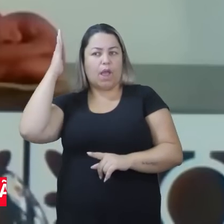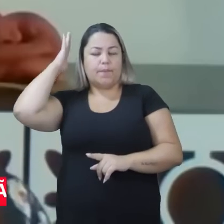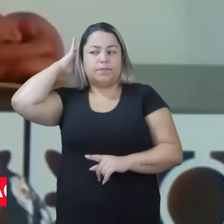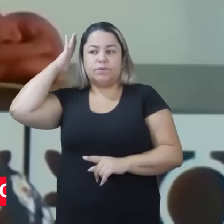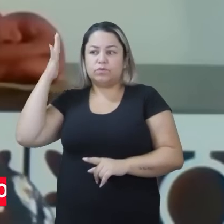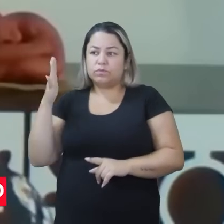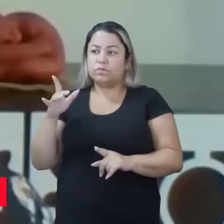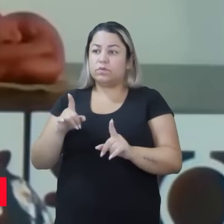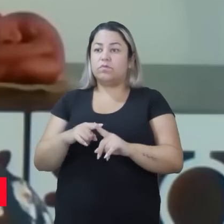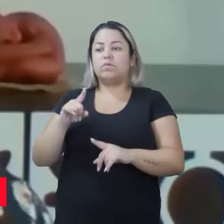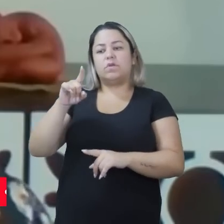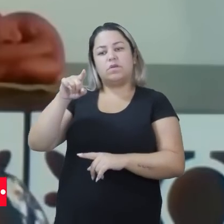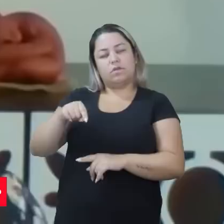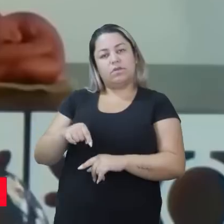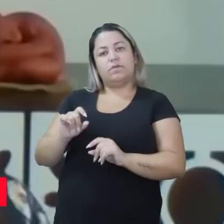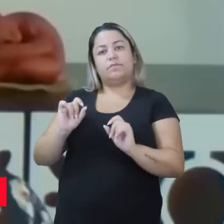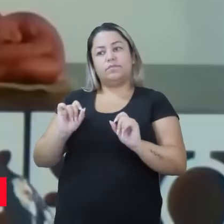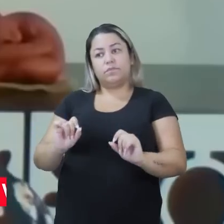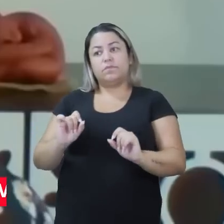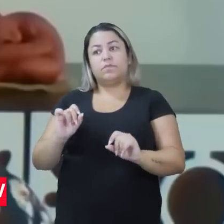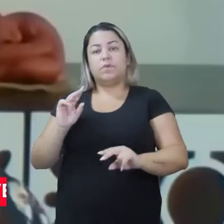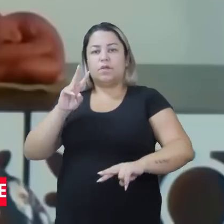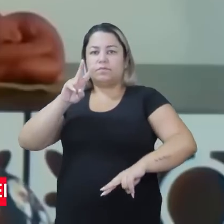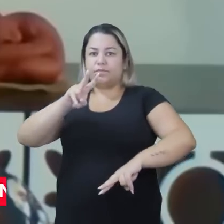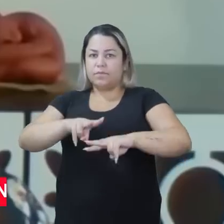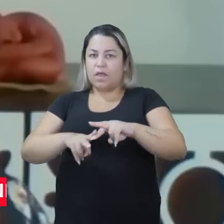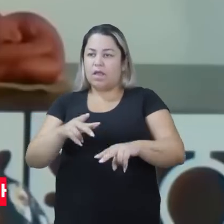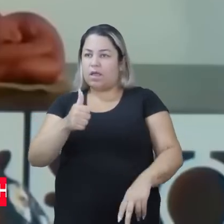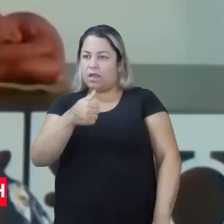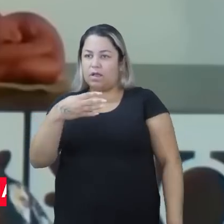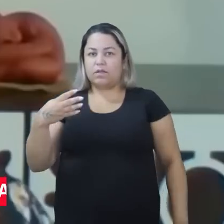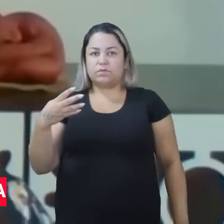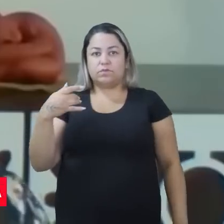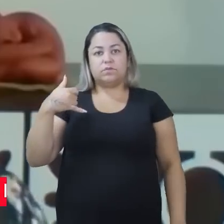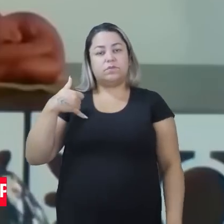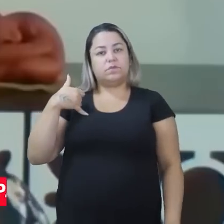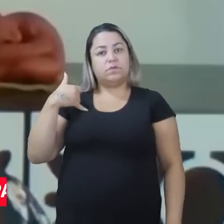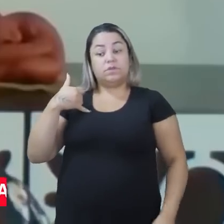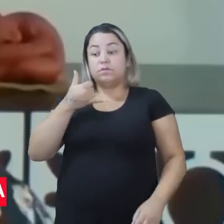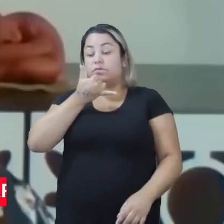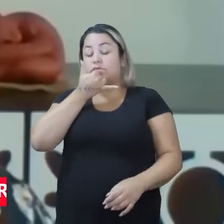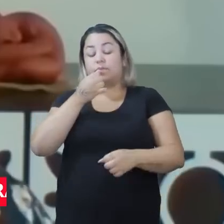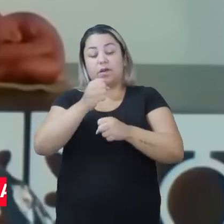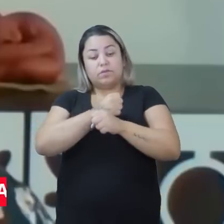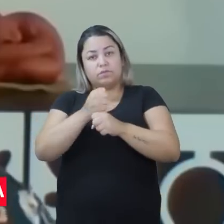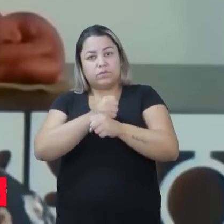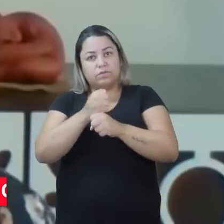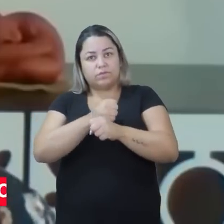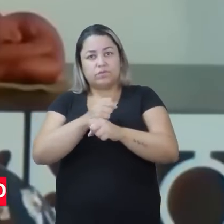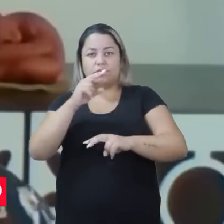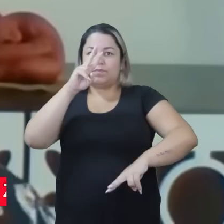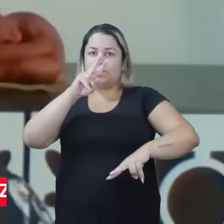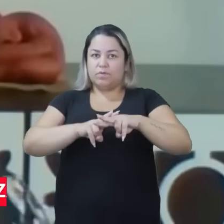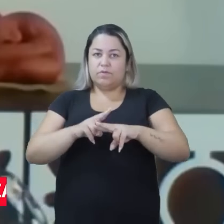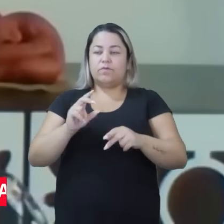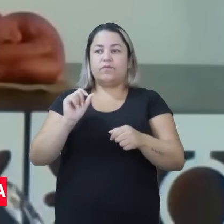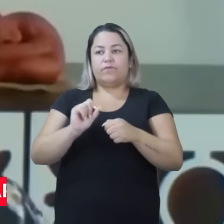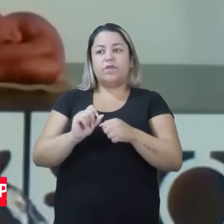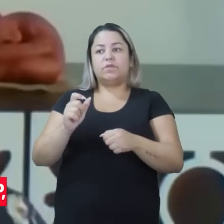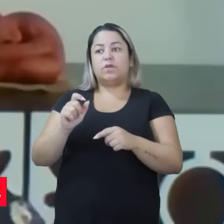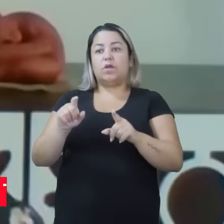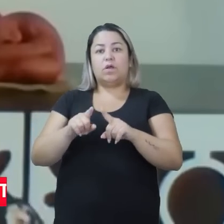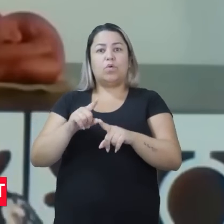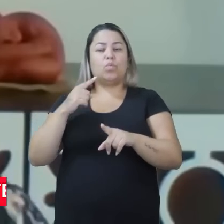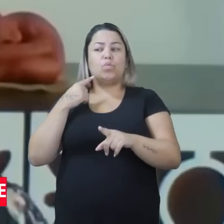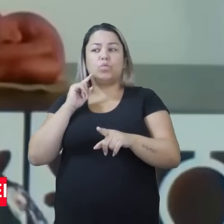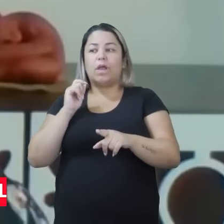absurdo, seria realmente um absurdo, condenar alguém a 14 anos de prisão, porque a única coisa que ela fez foi sujar